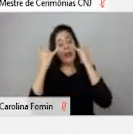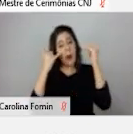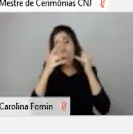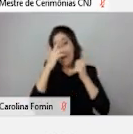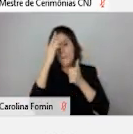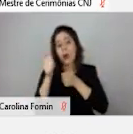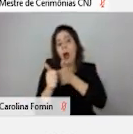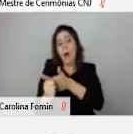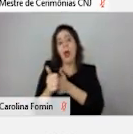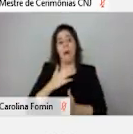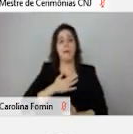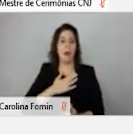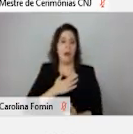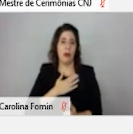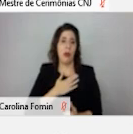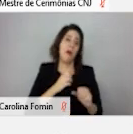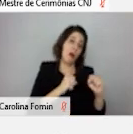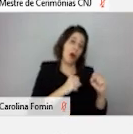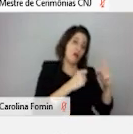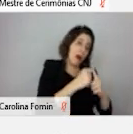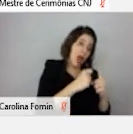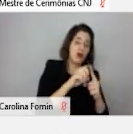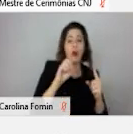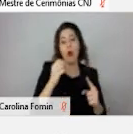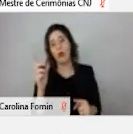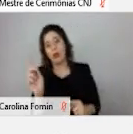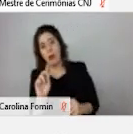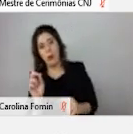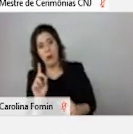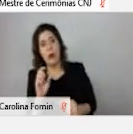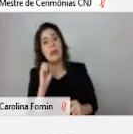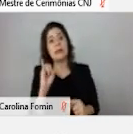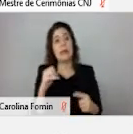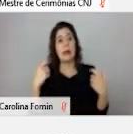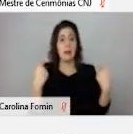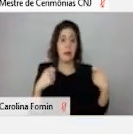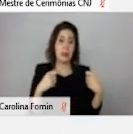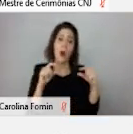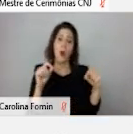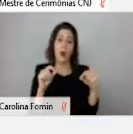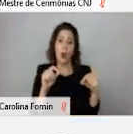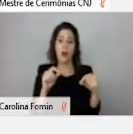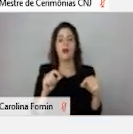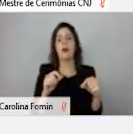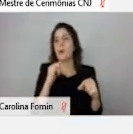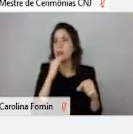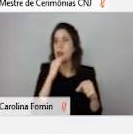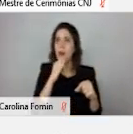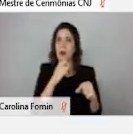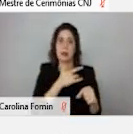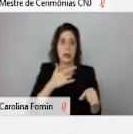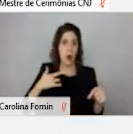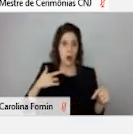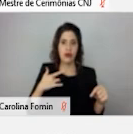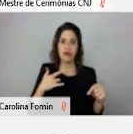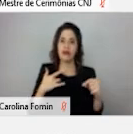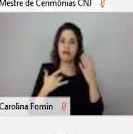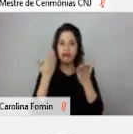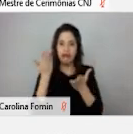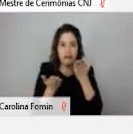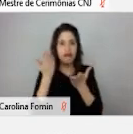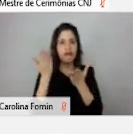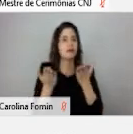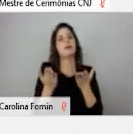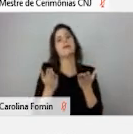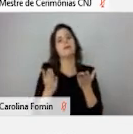um médico ou não. Se houver necessidade, eu agendo a minha consulta. O que isso traz para o sistema de saúde? Uma grande economia, uma maior eficiência do